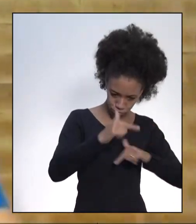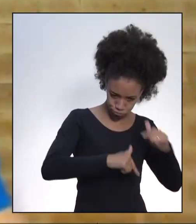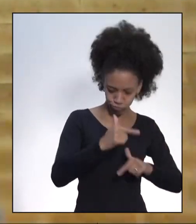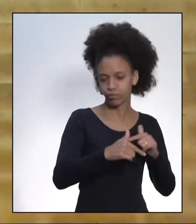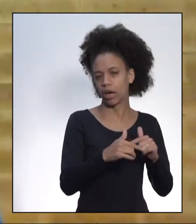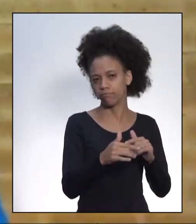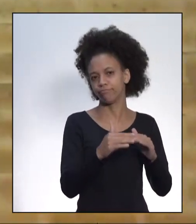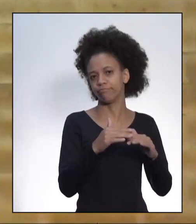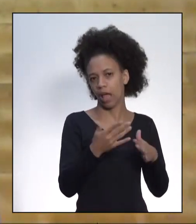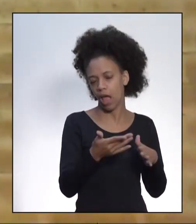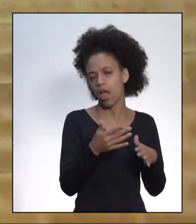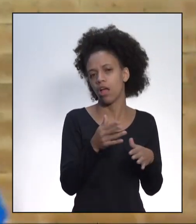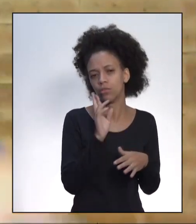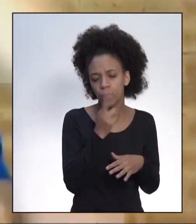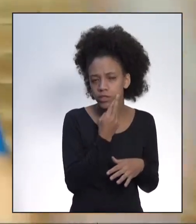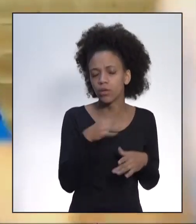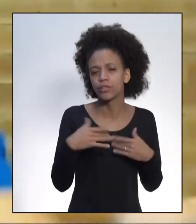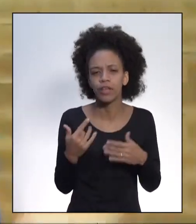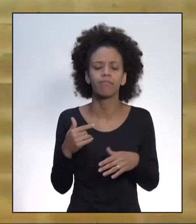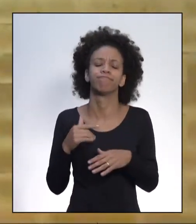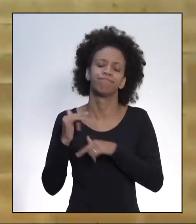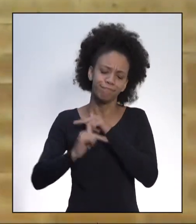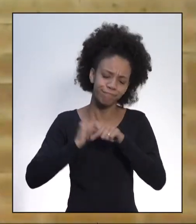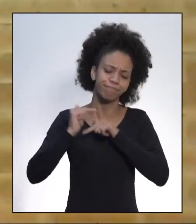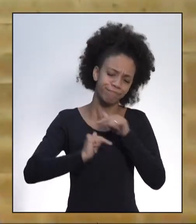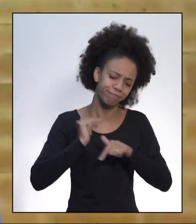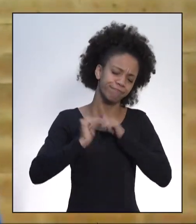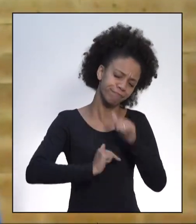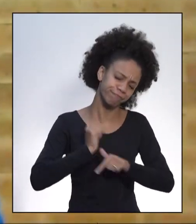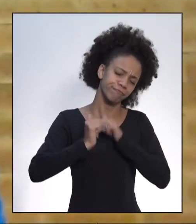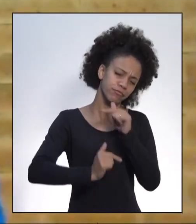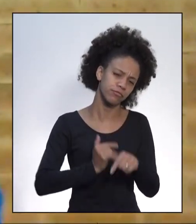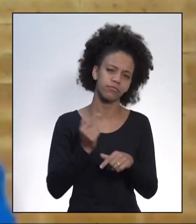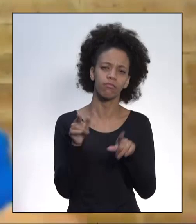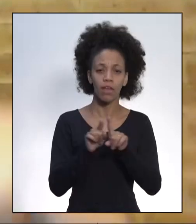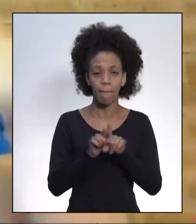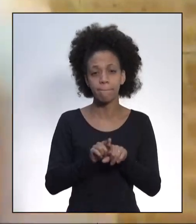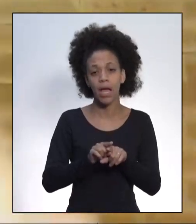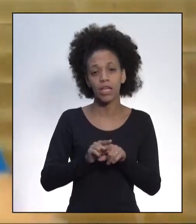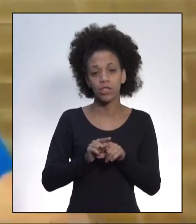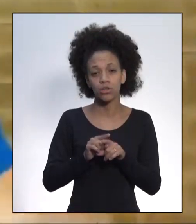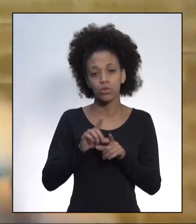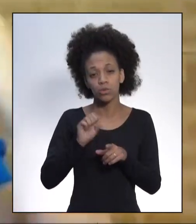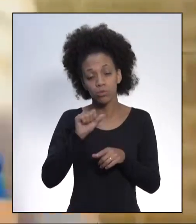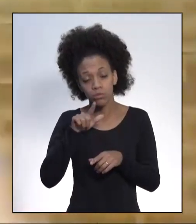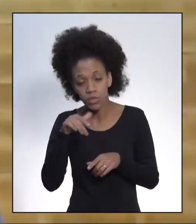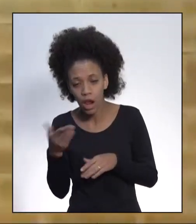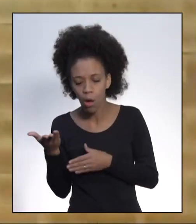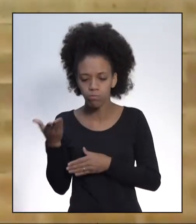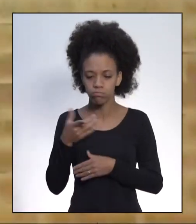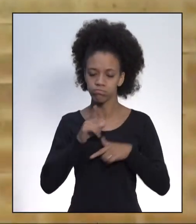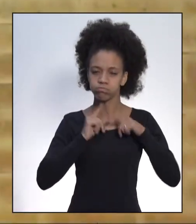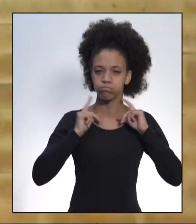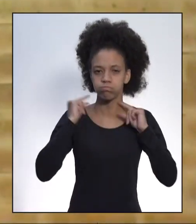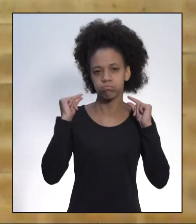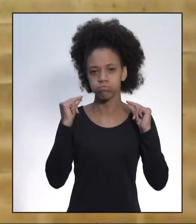fui indo, e fui trabalhando, acabei trabalhando no salão, garçom, e fui